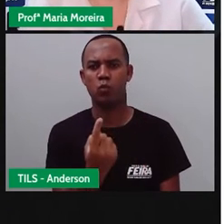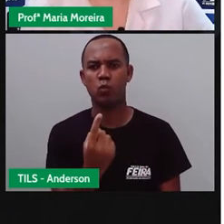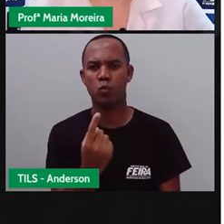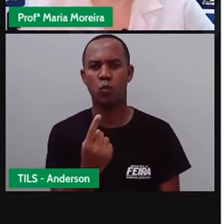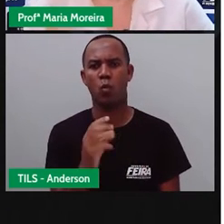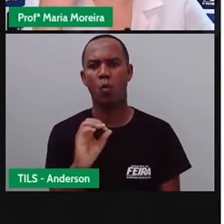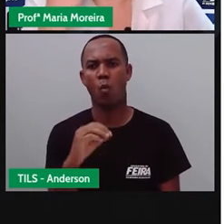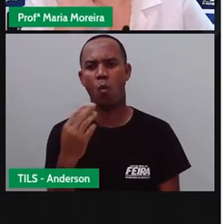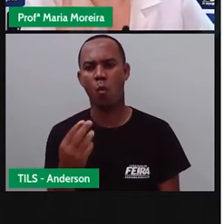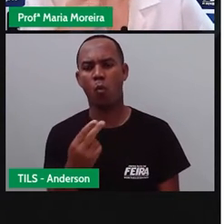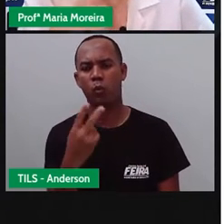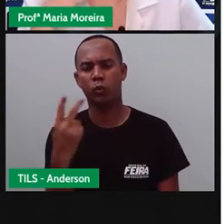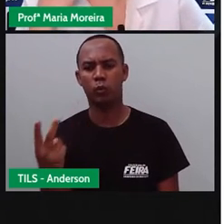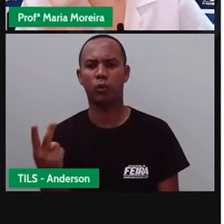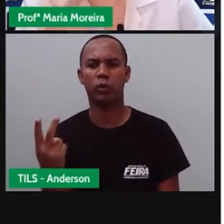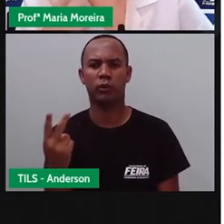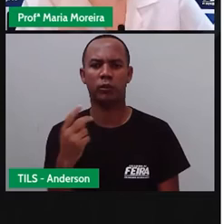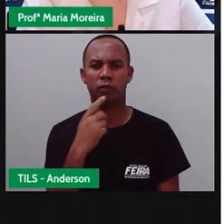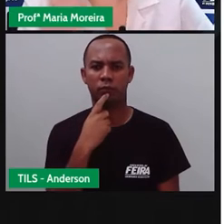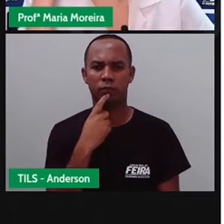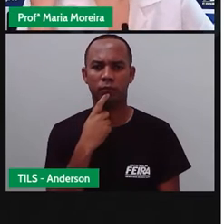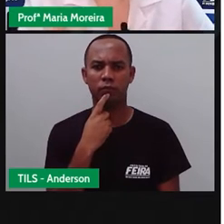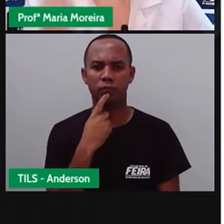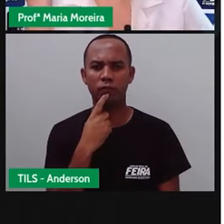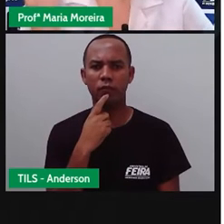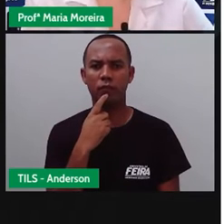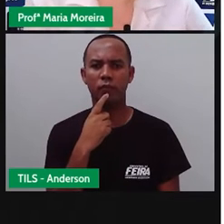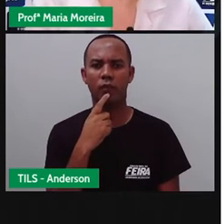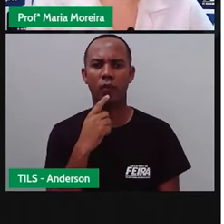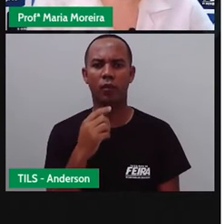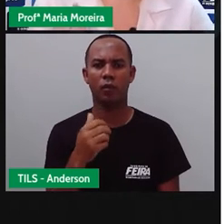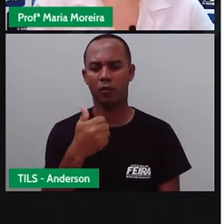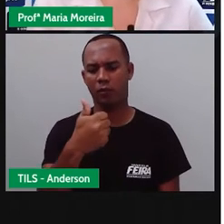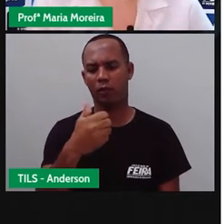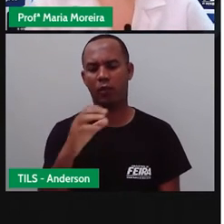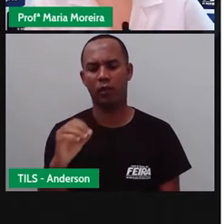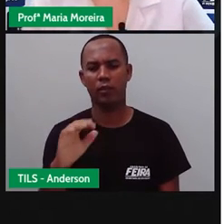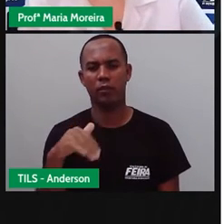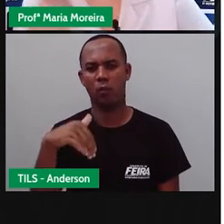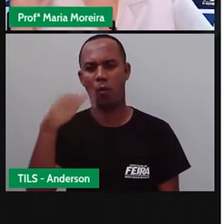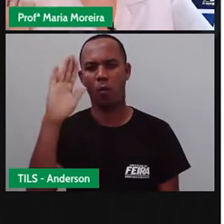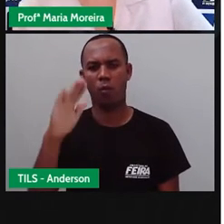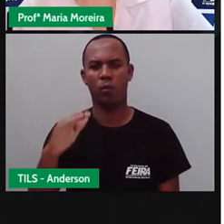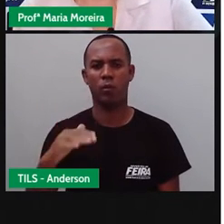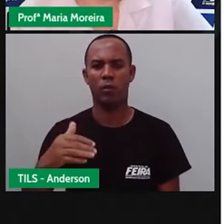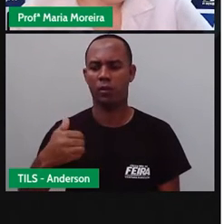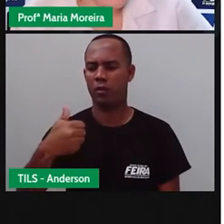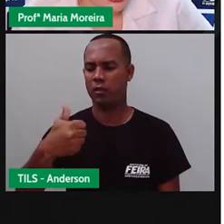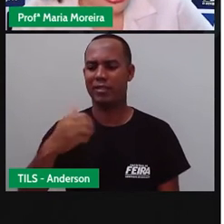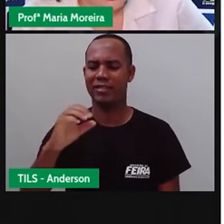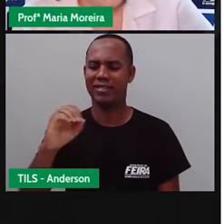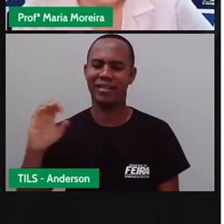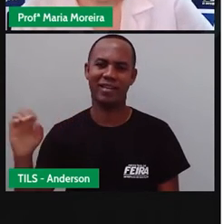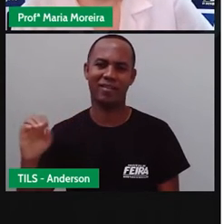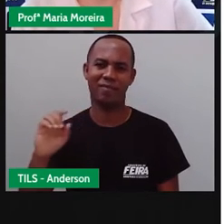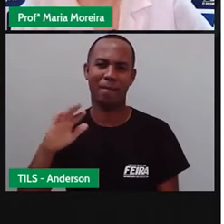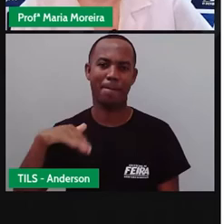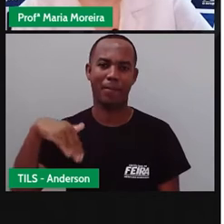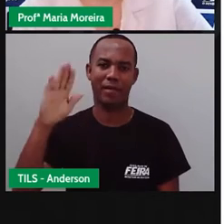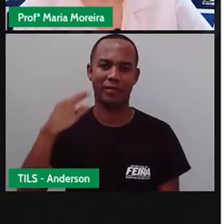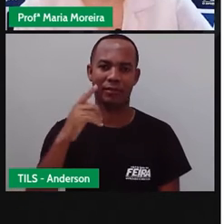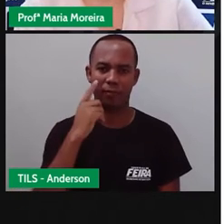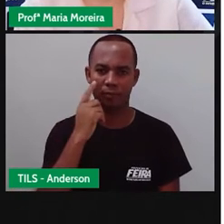para vocês né unidade 1 dezena o que 10 unidades e aceitei não será 100 unidades